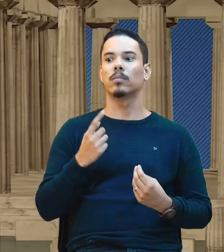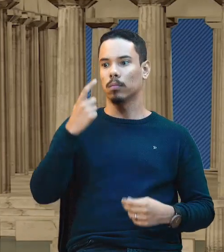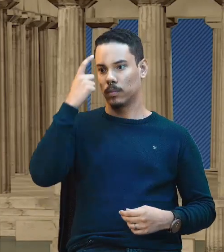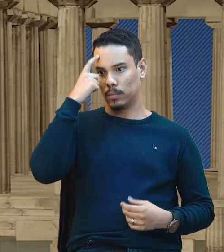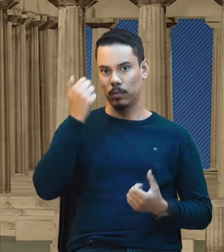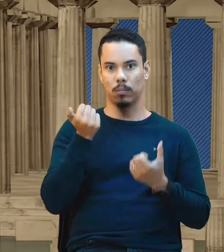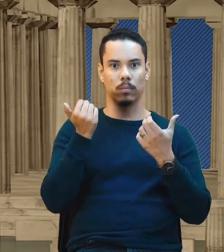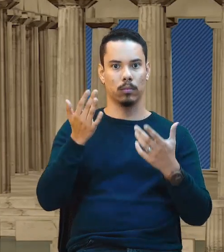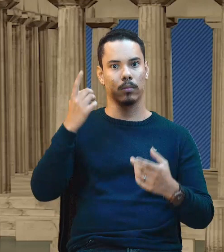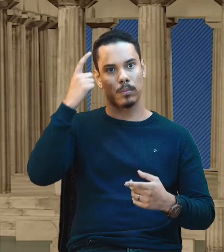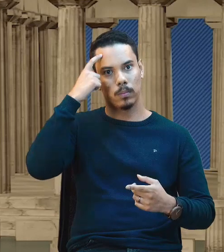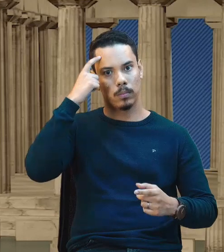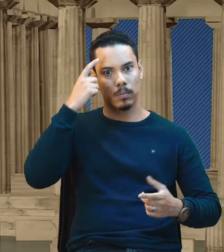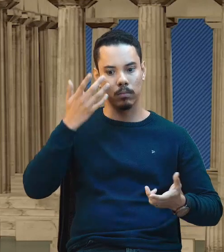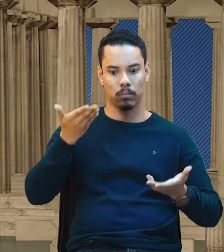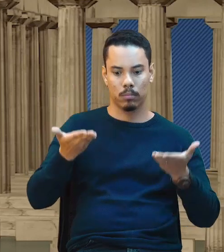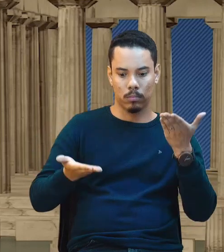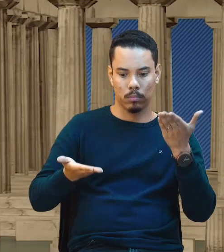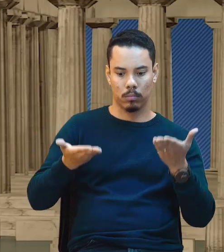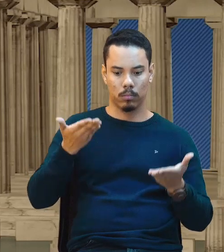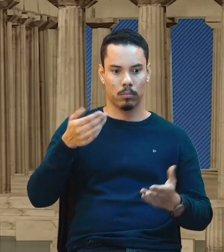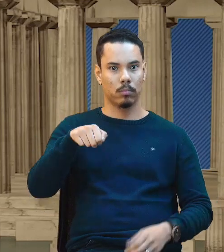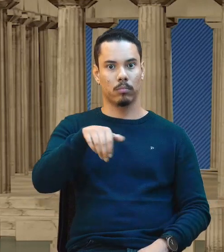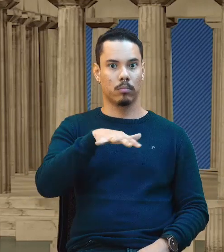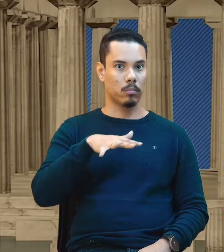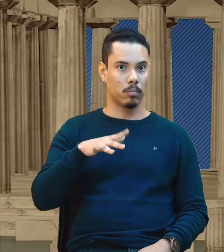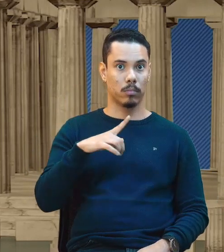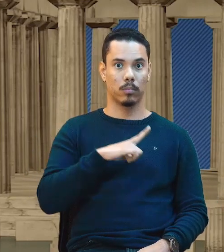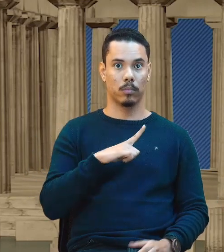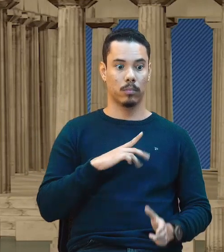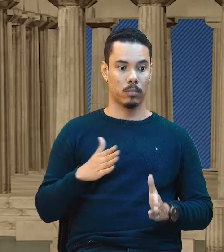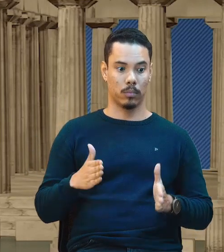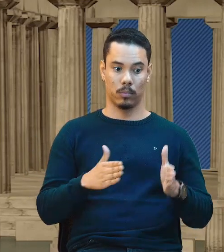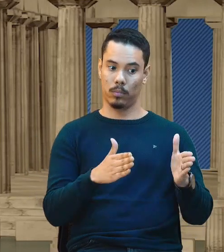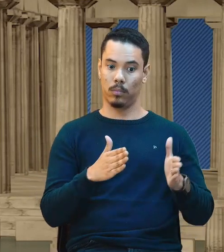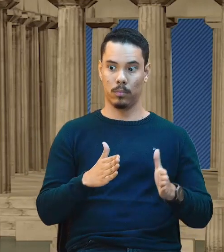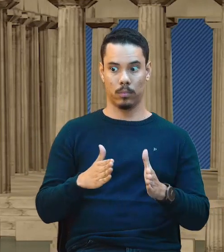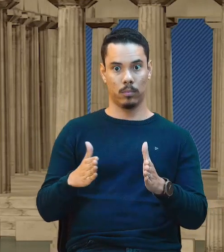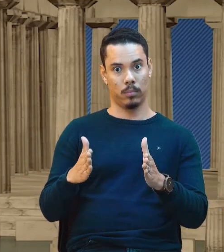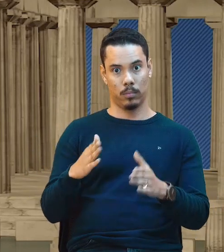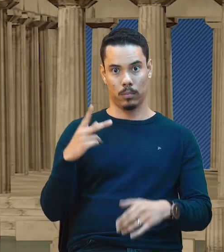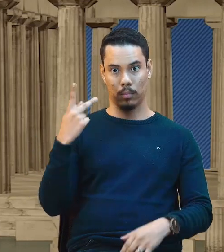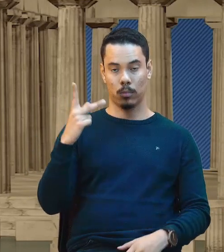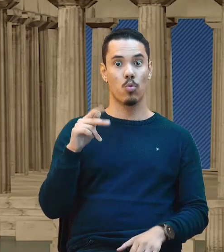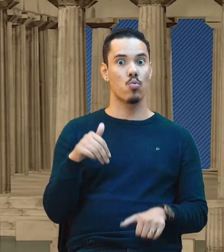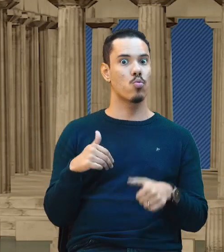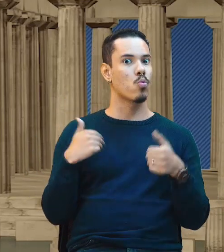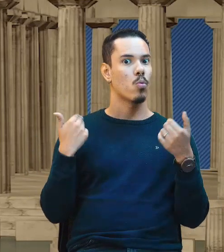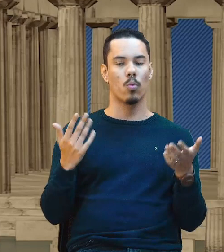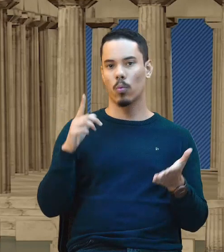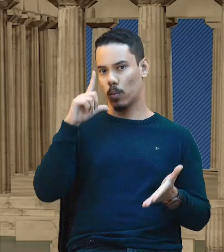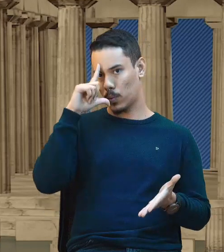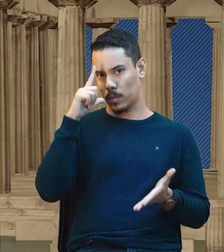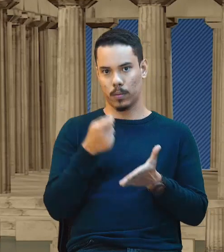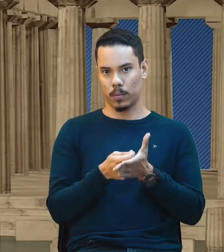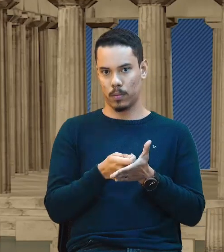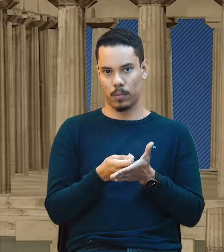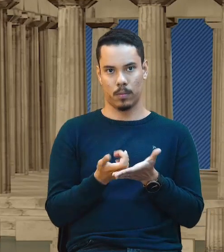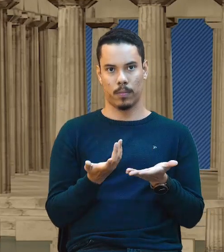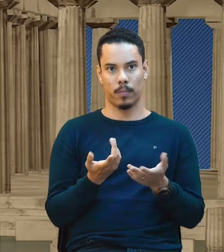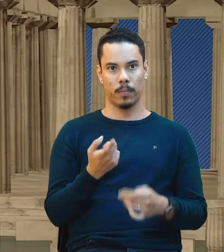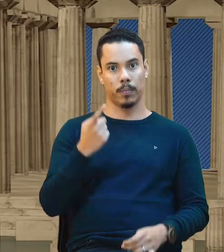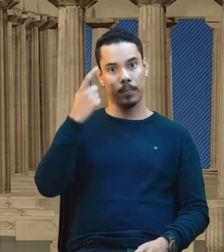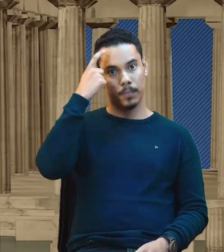de duas situações. Ó, existem dois caminhos que você quer tomar. Qual decisão você vai fazer? É o